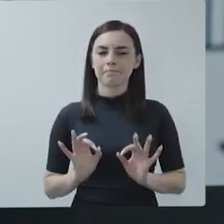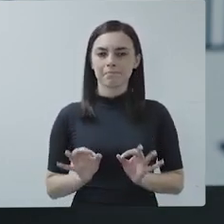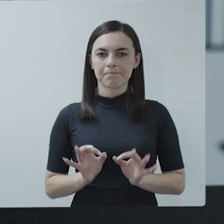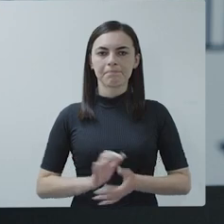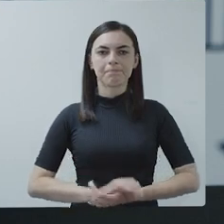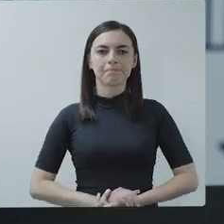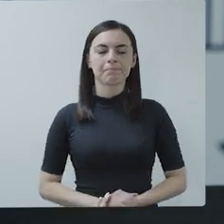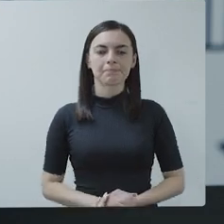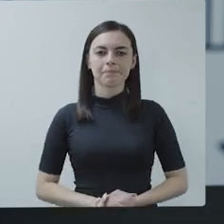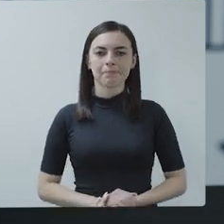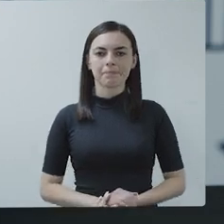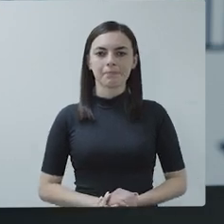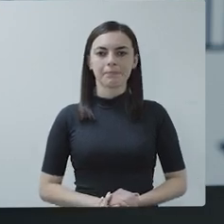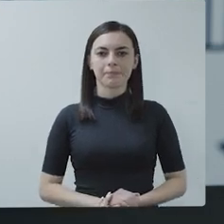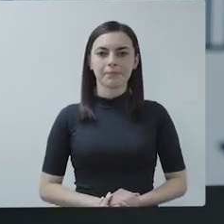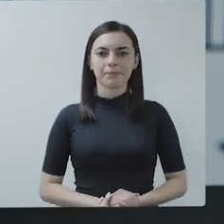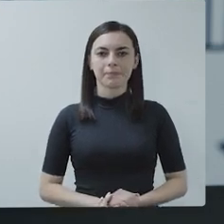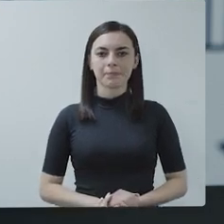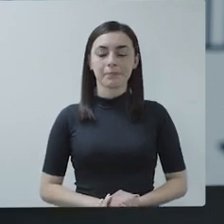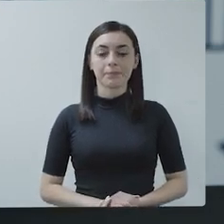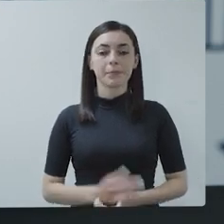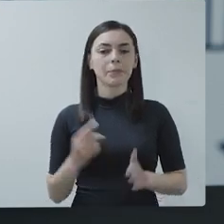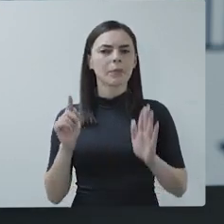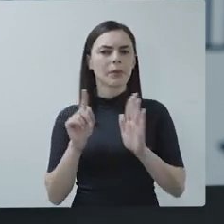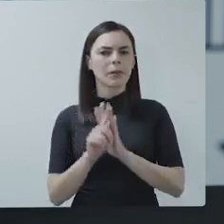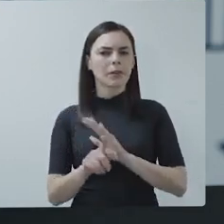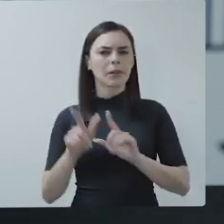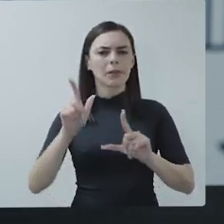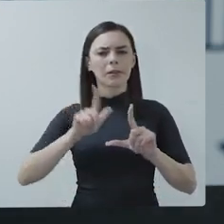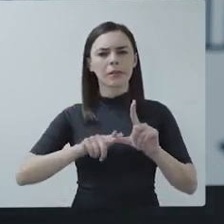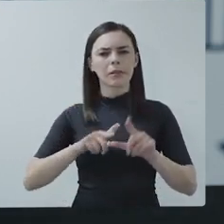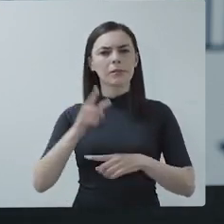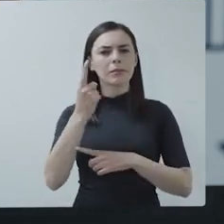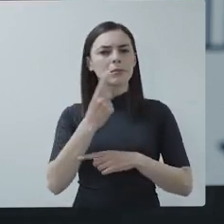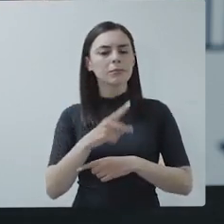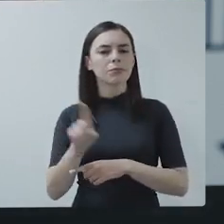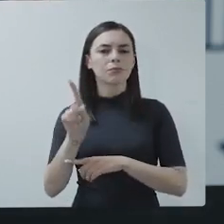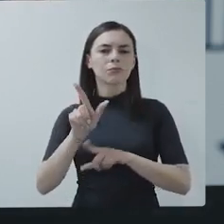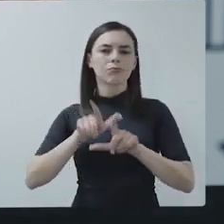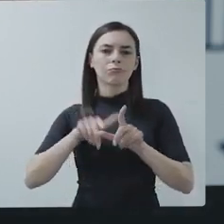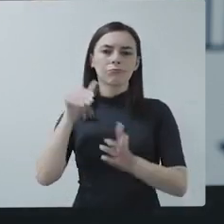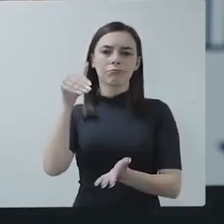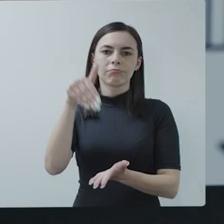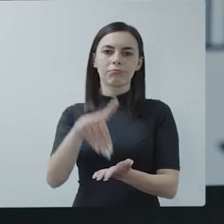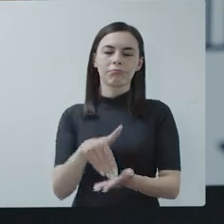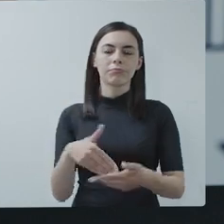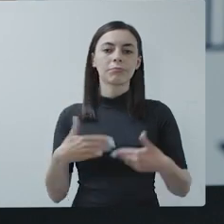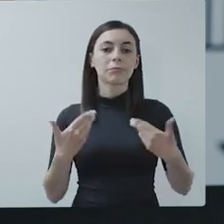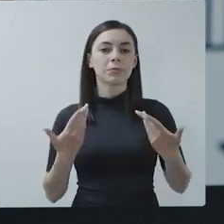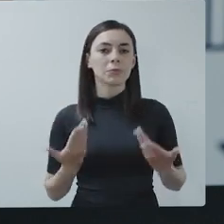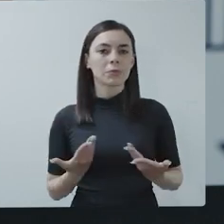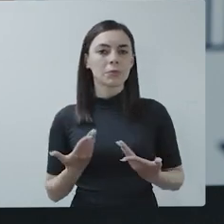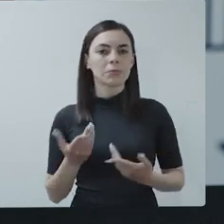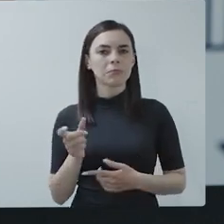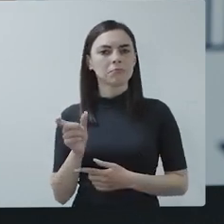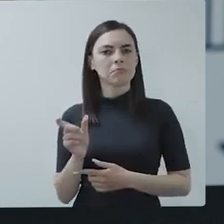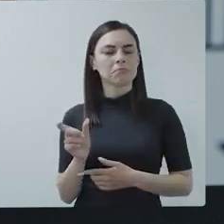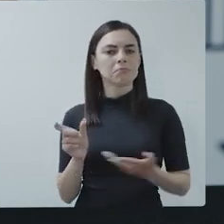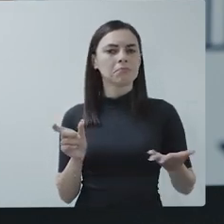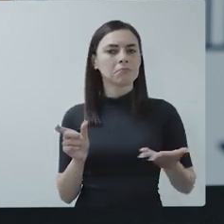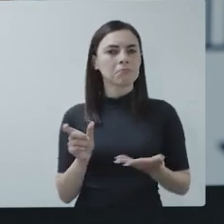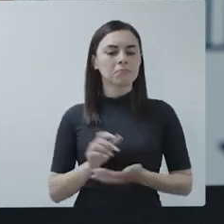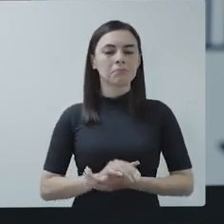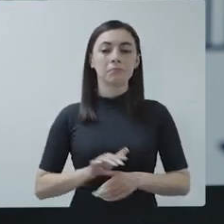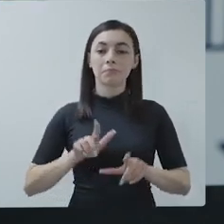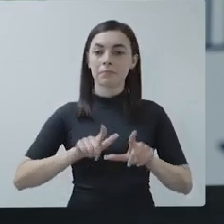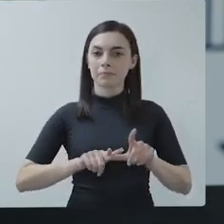mesmo. E qual é a letra final? Qual que é a última letra? A final da palavra jogo